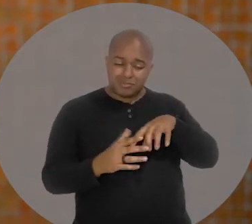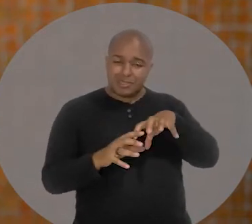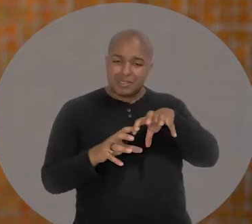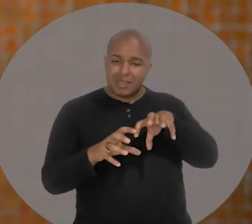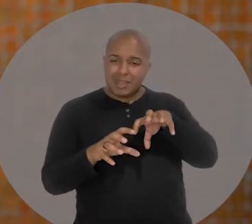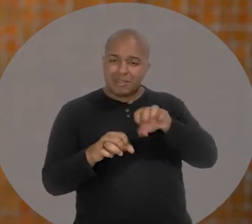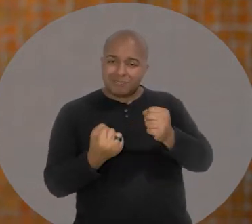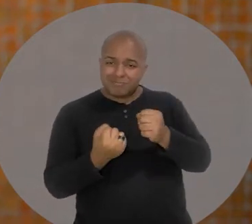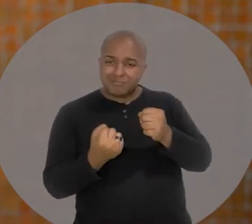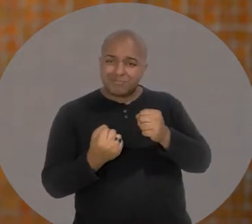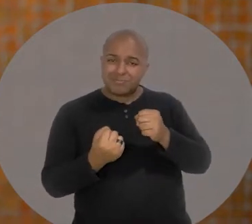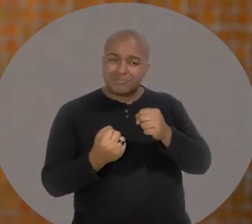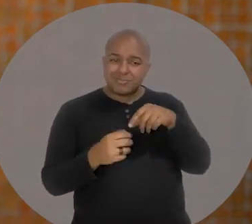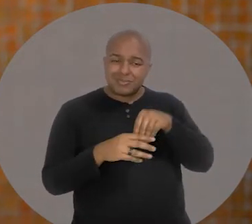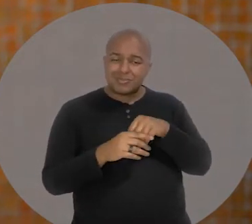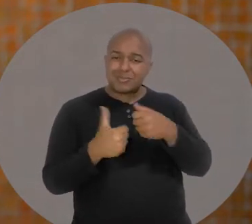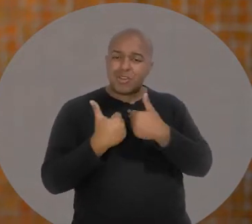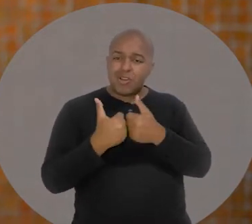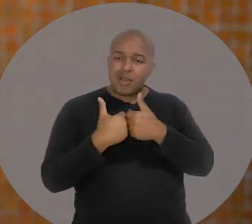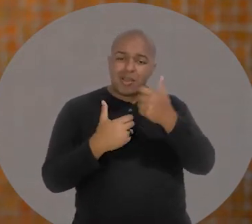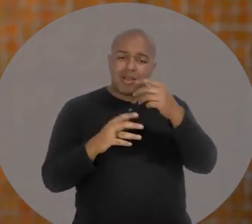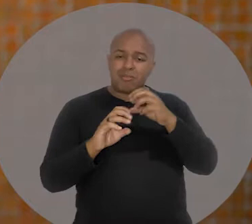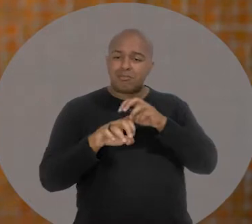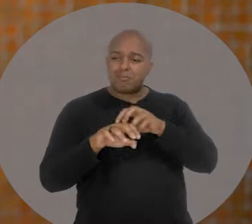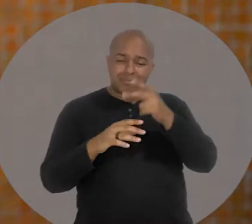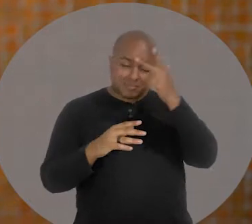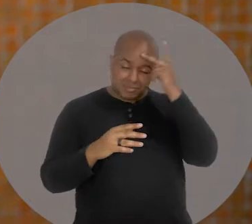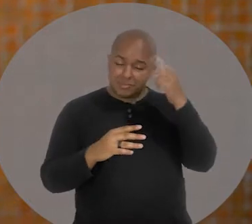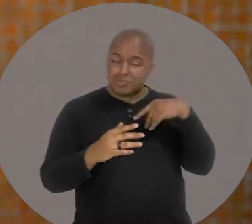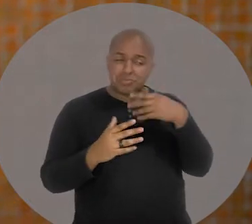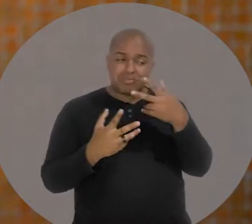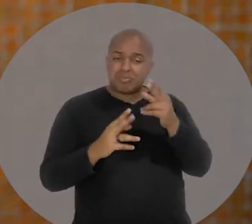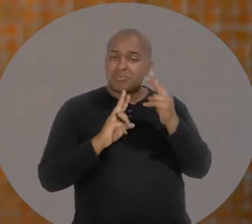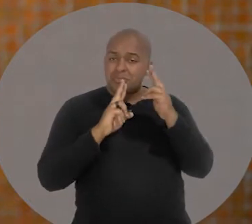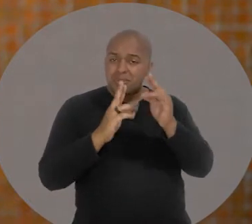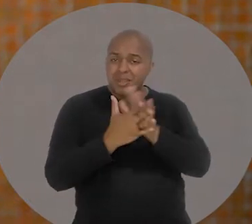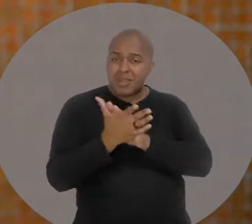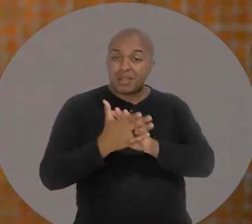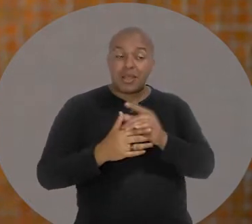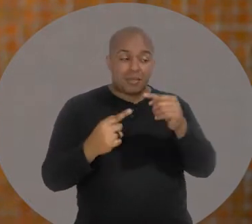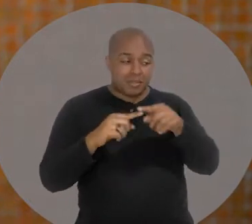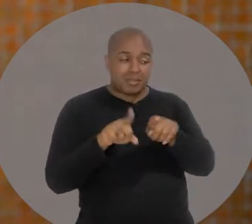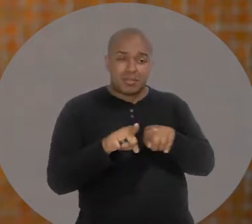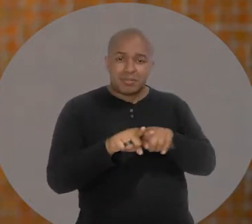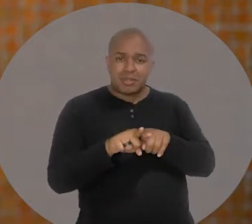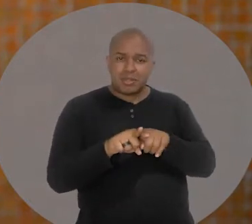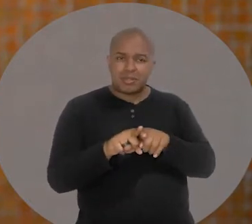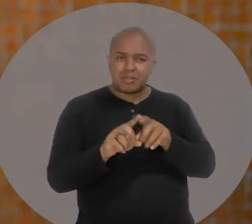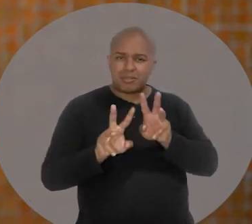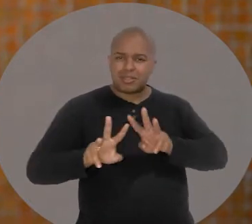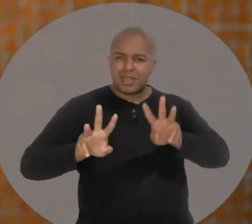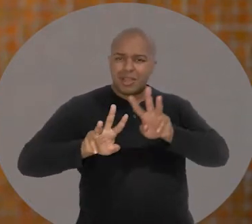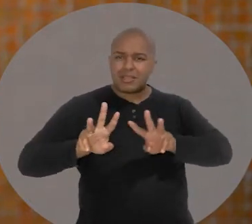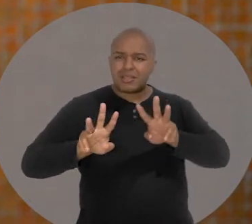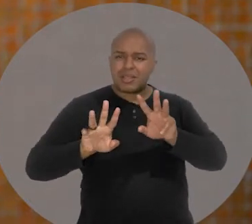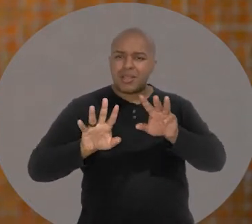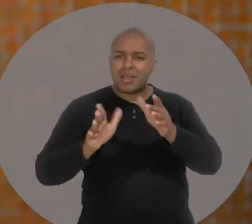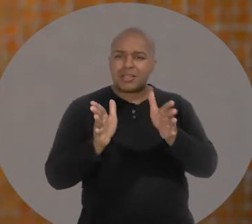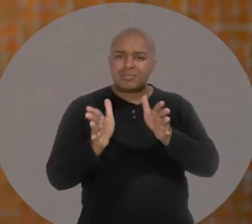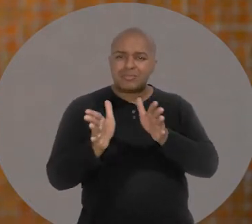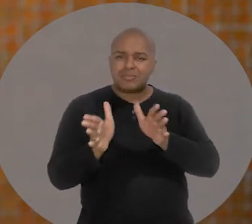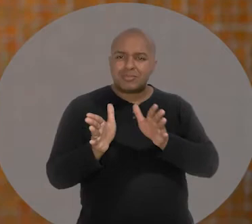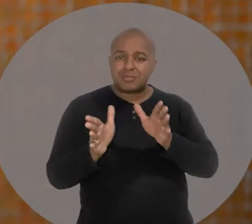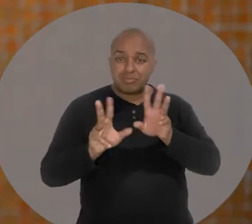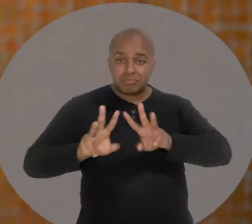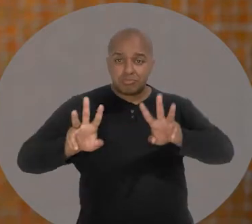dos transportes públicos porque as pessoas não respeitam nada. Isso vale também para os sites. A acessibilidade dos sites